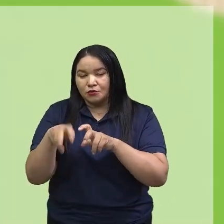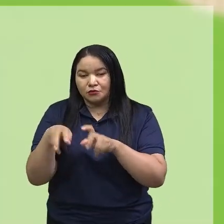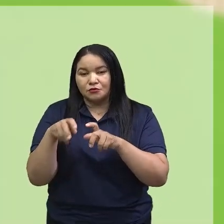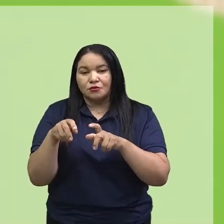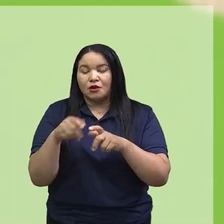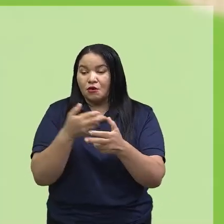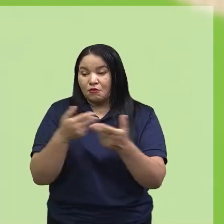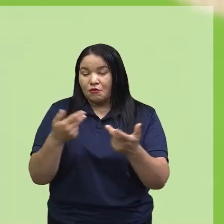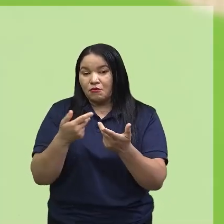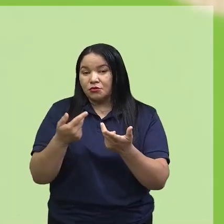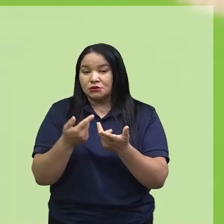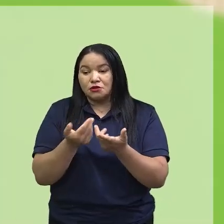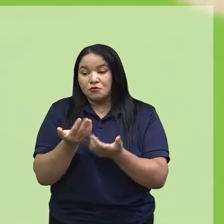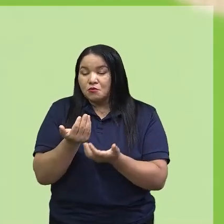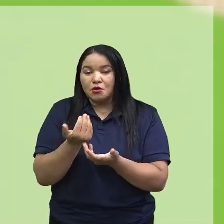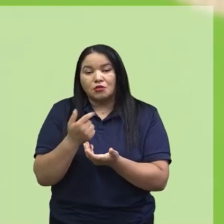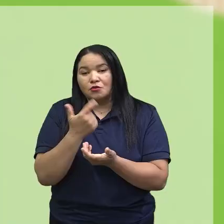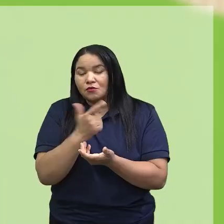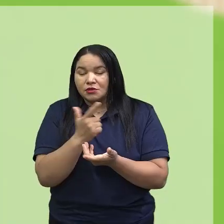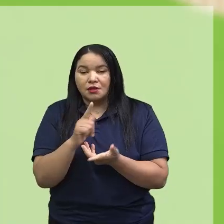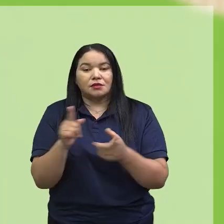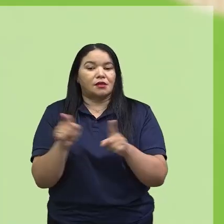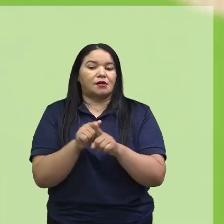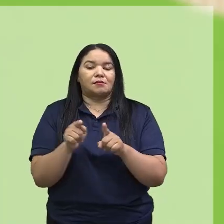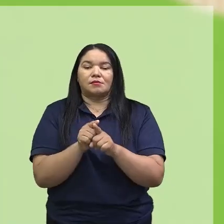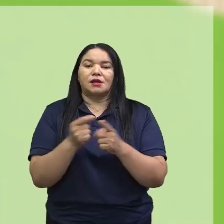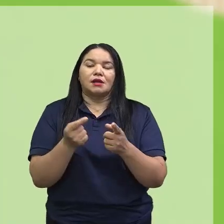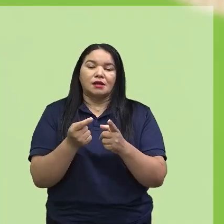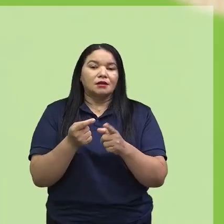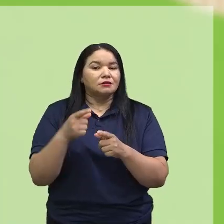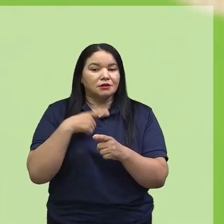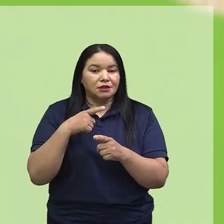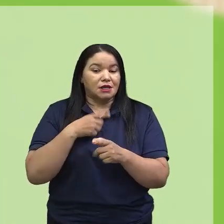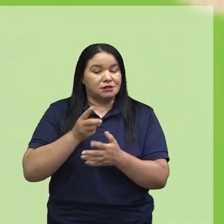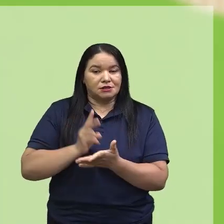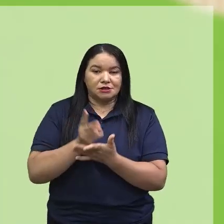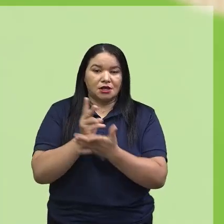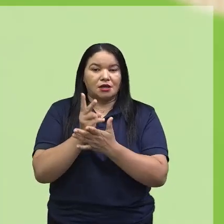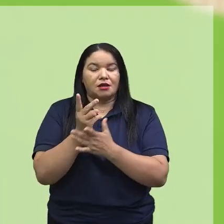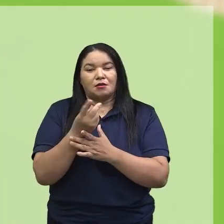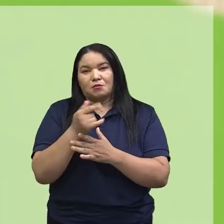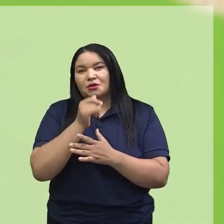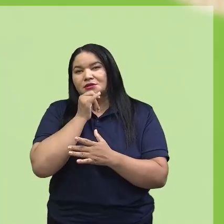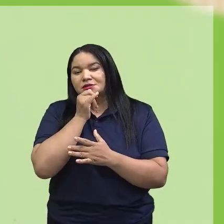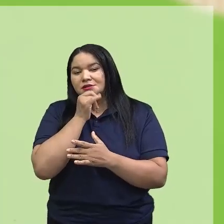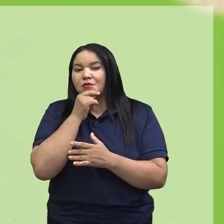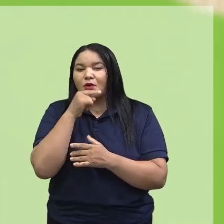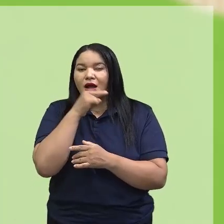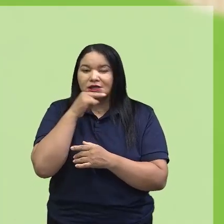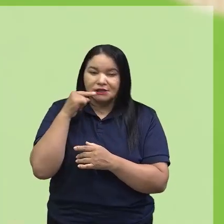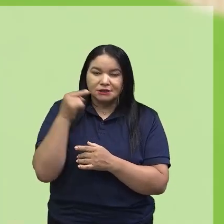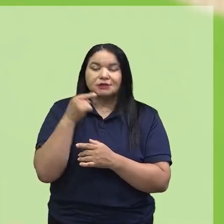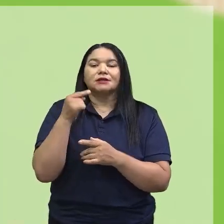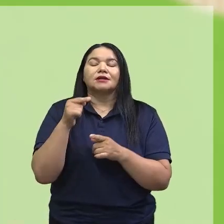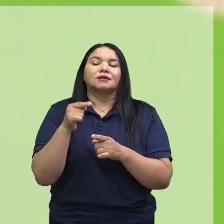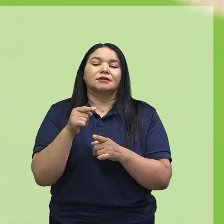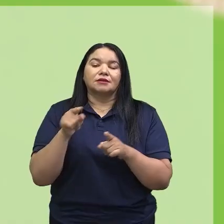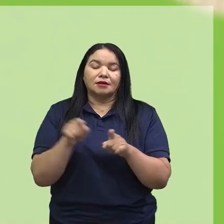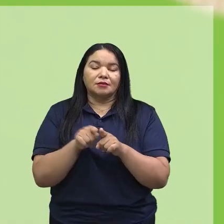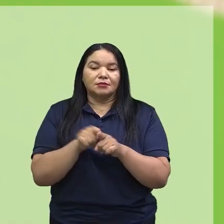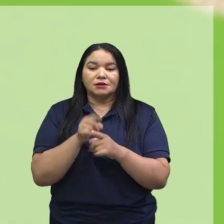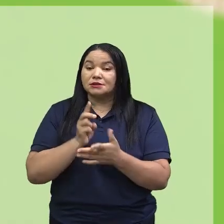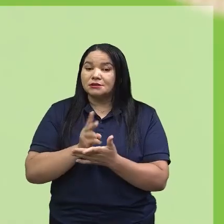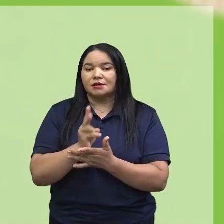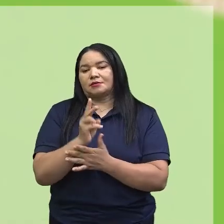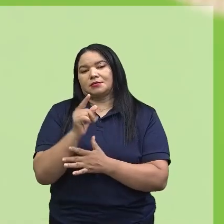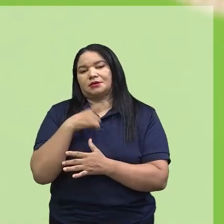foi consumido, né, pela, né, o bagaço lá da cana-de-açúcar, né? Nós